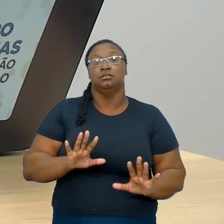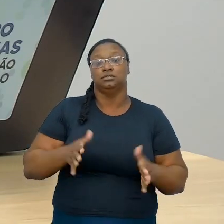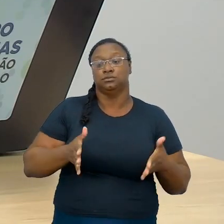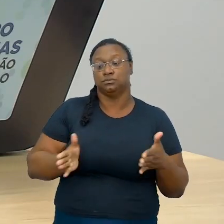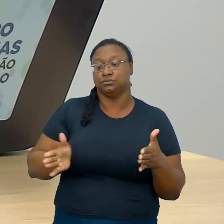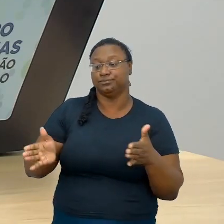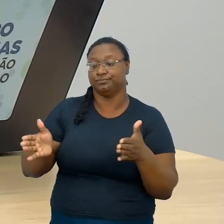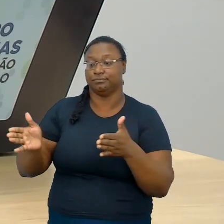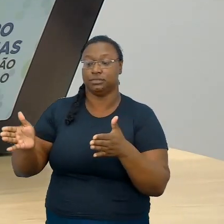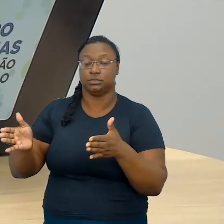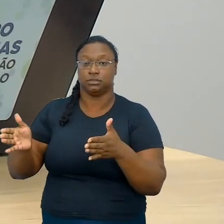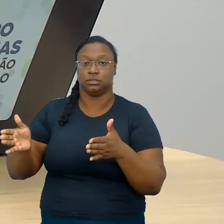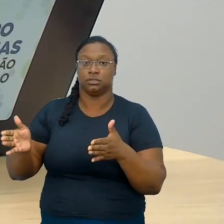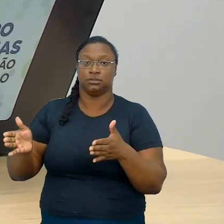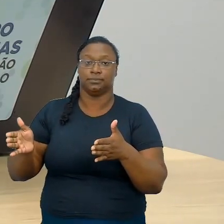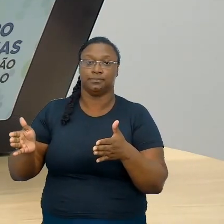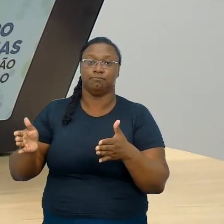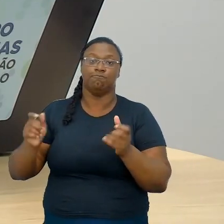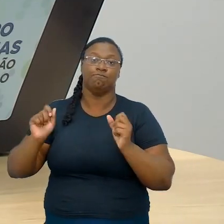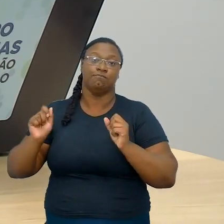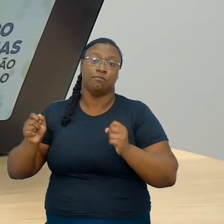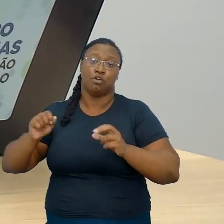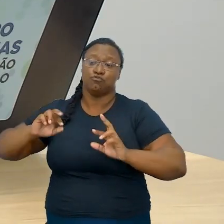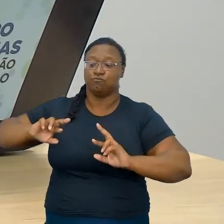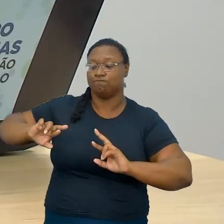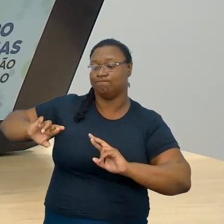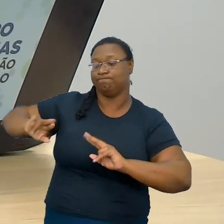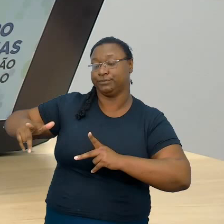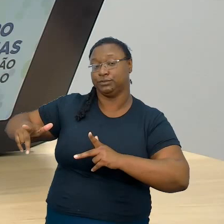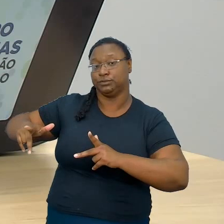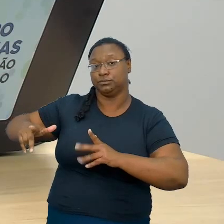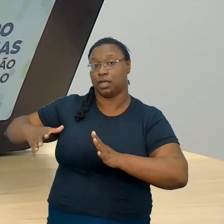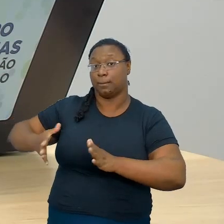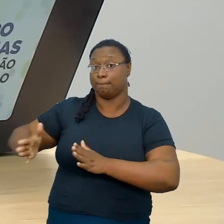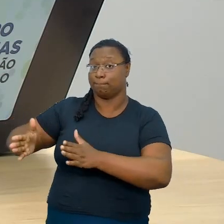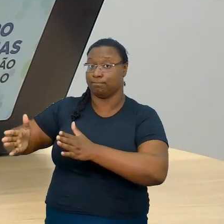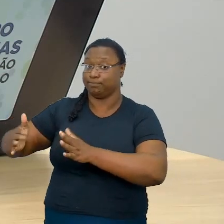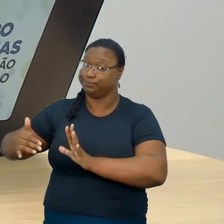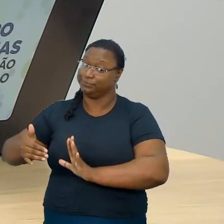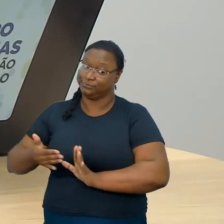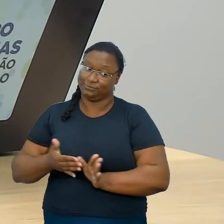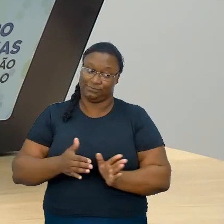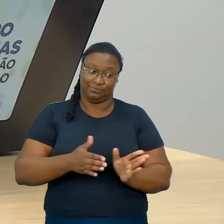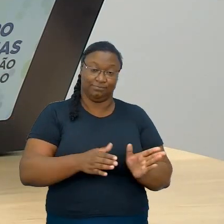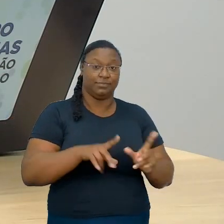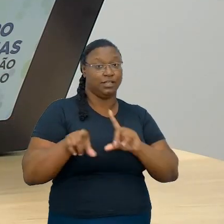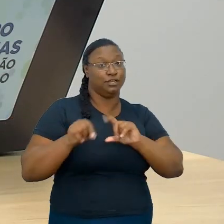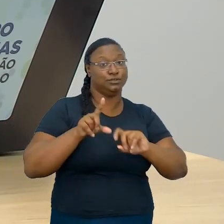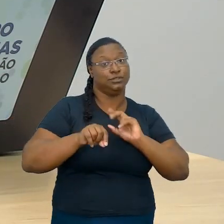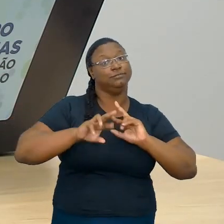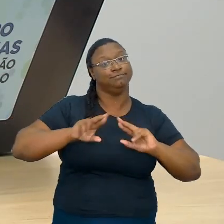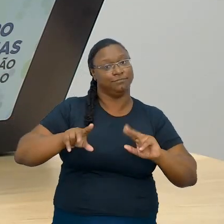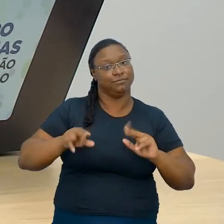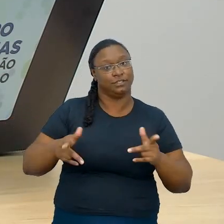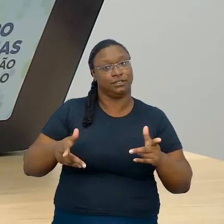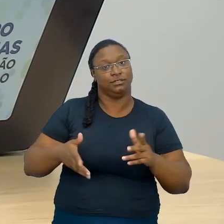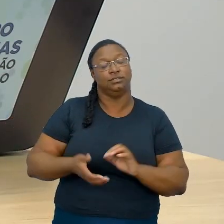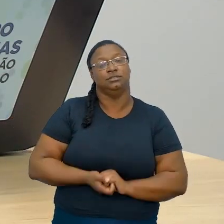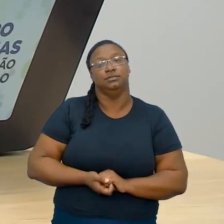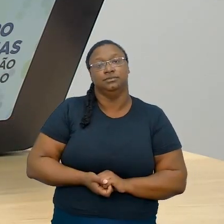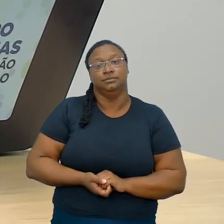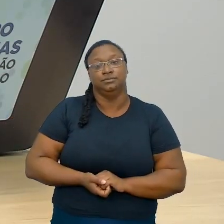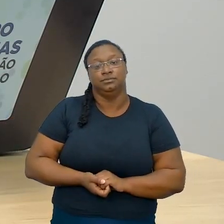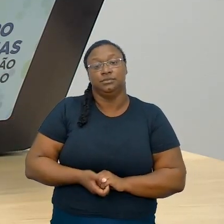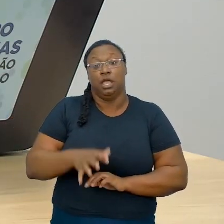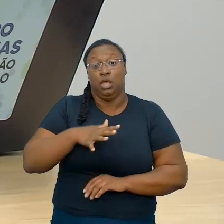vai, através do diário de bordo, a gente pode ir mudando, né, as nossas escolhas, né? E todo